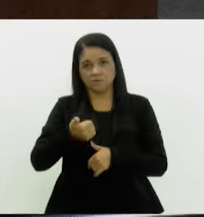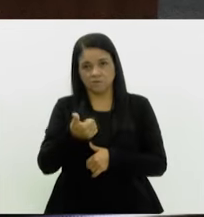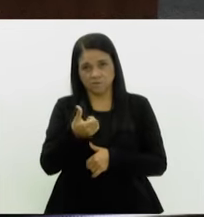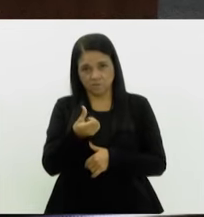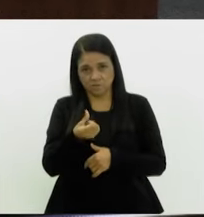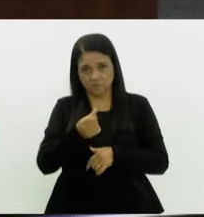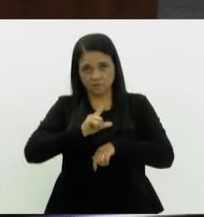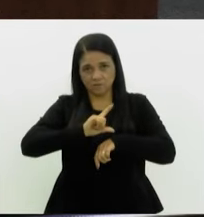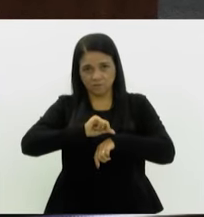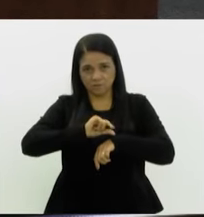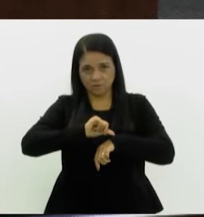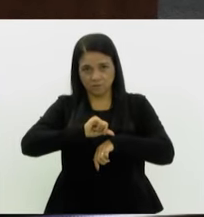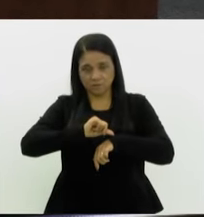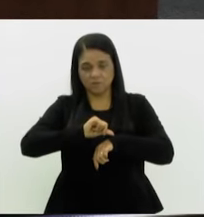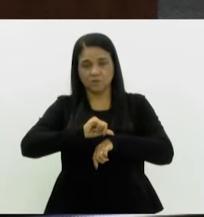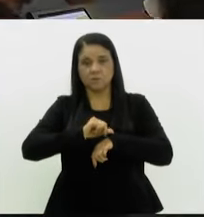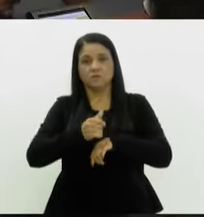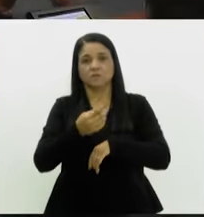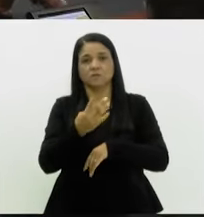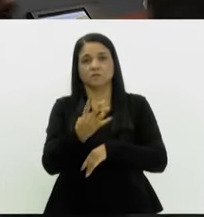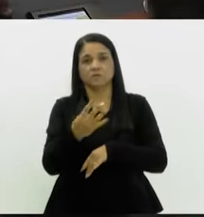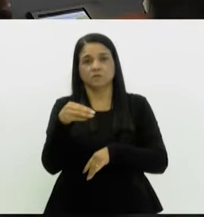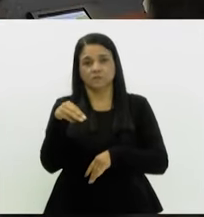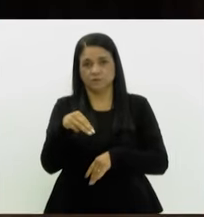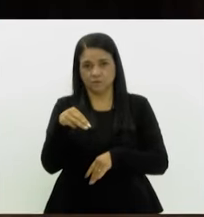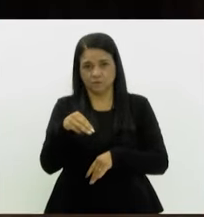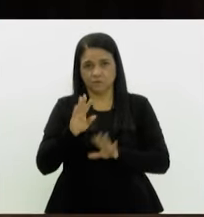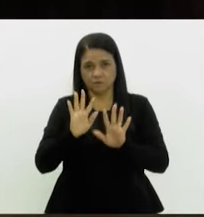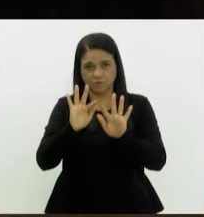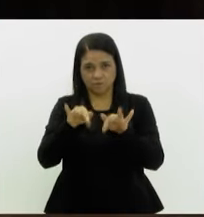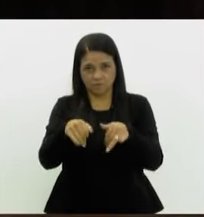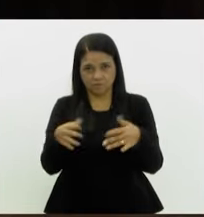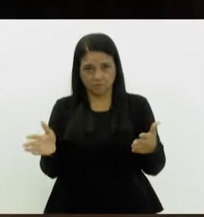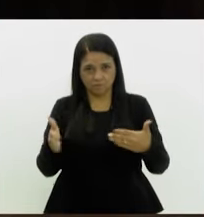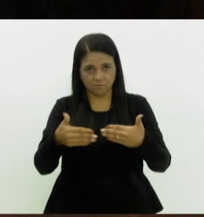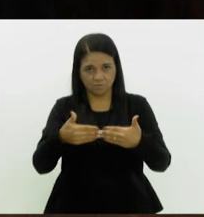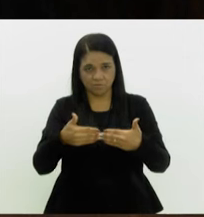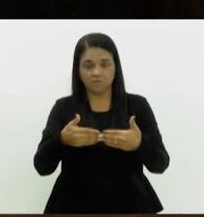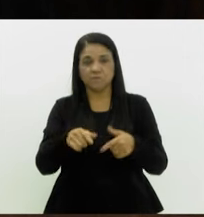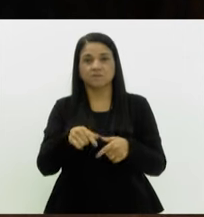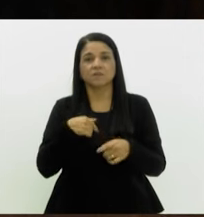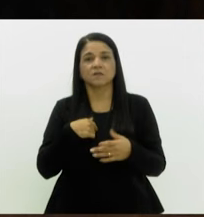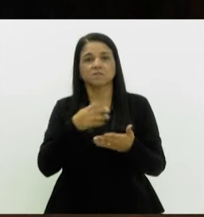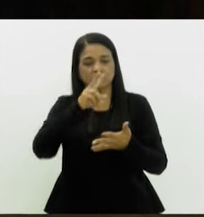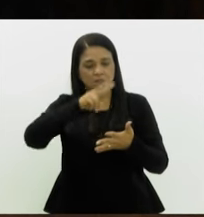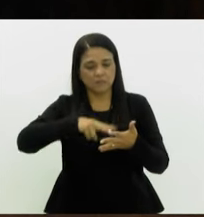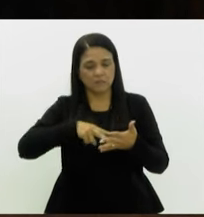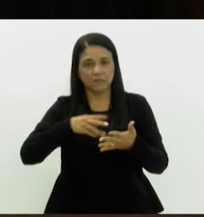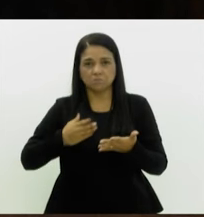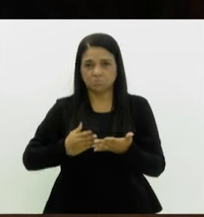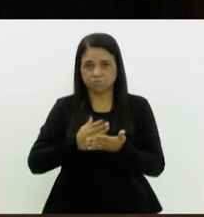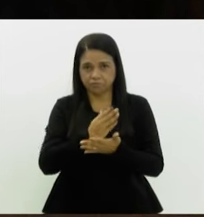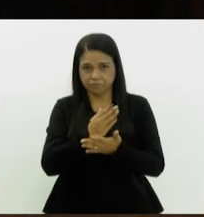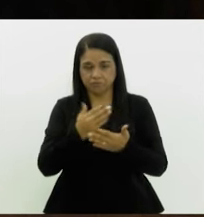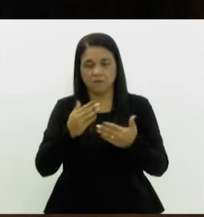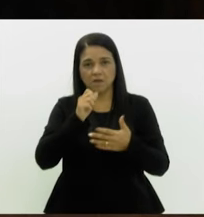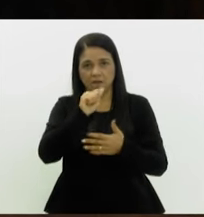horas e 4 minutos. Muito obrigado. Lida e aprovada a ata, passa-se à ordem do